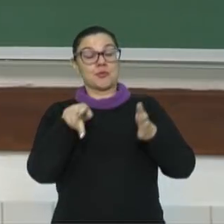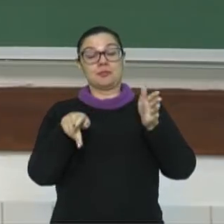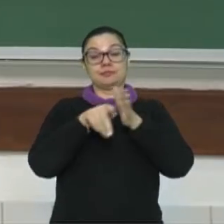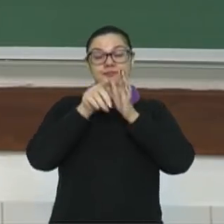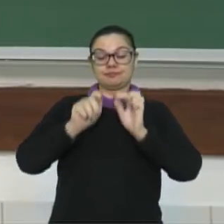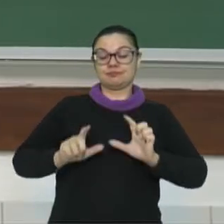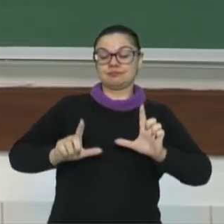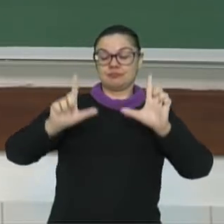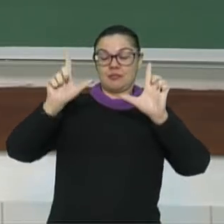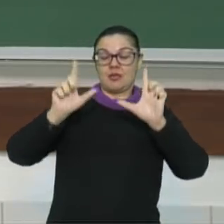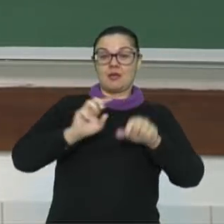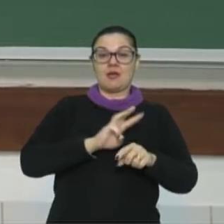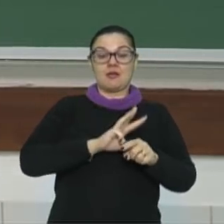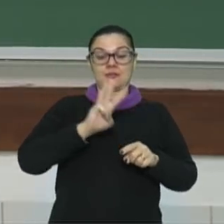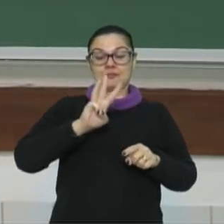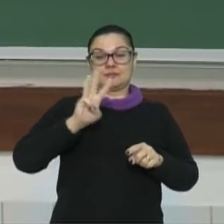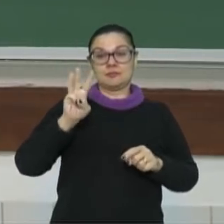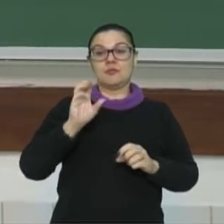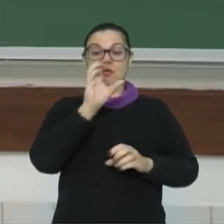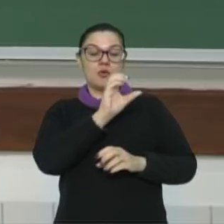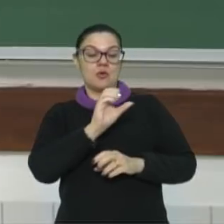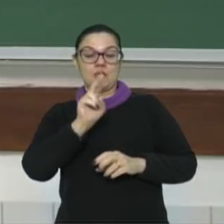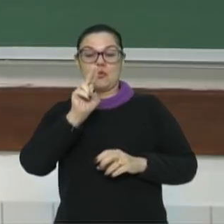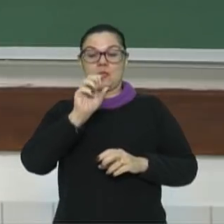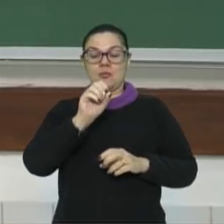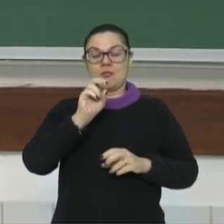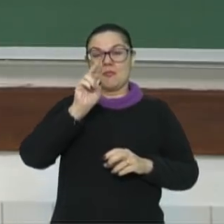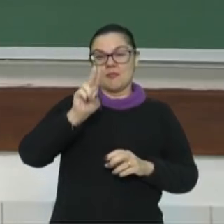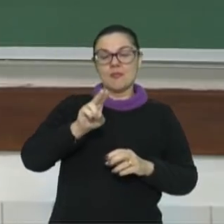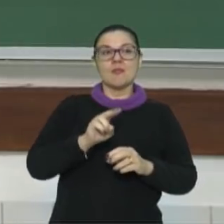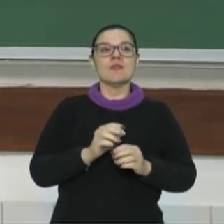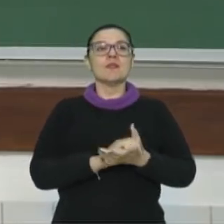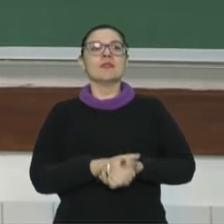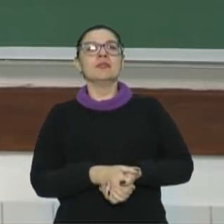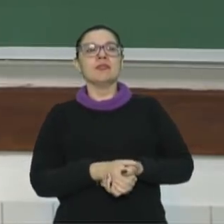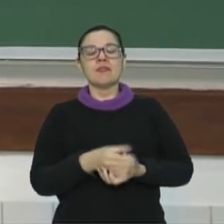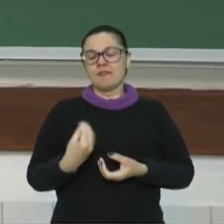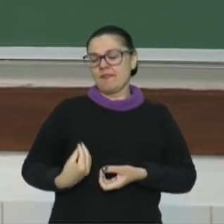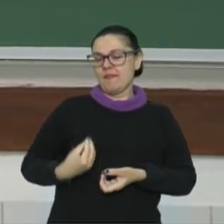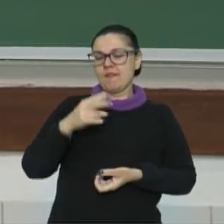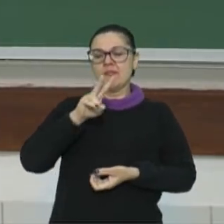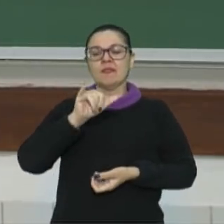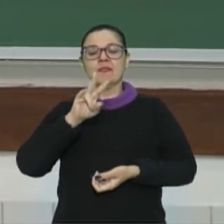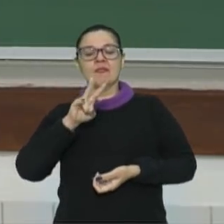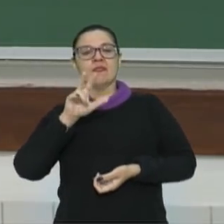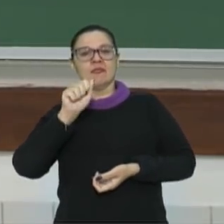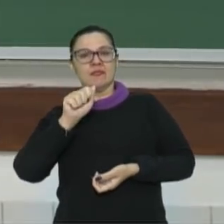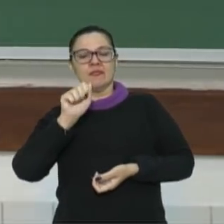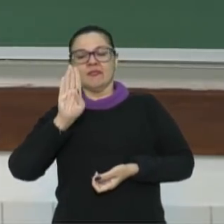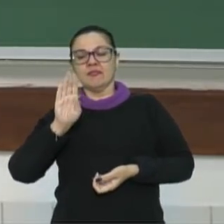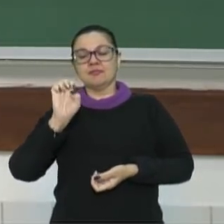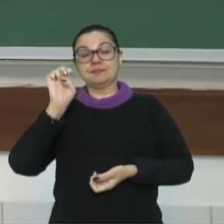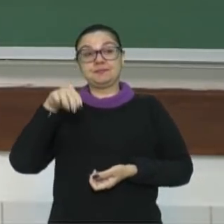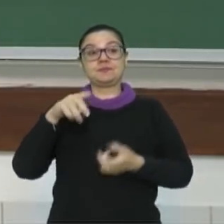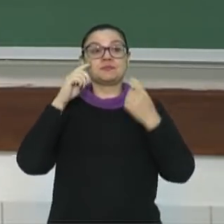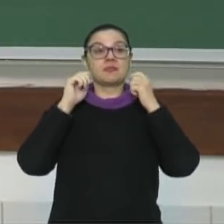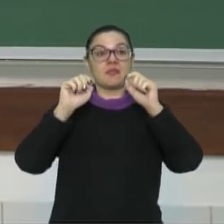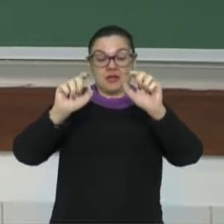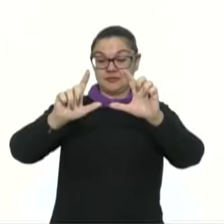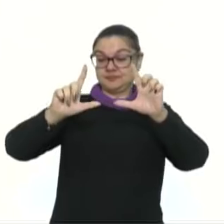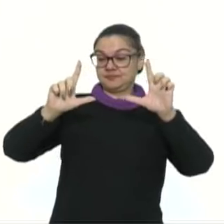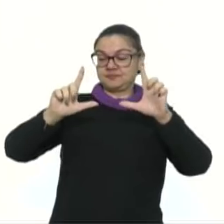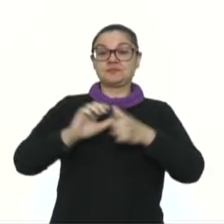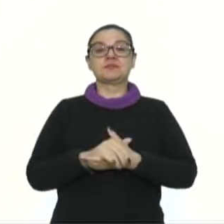hoje aí do site da UOL e de uma seção que se chama Viva Bem. Eu printei para você aí, tá